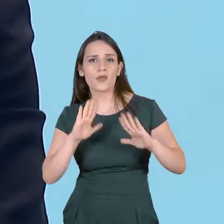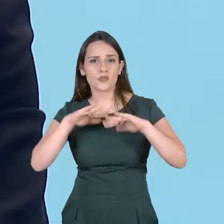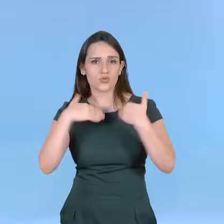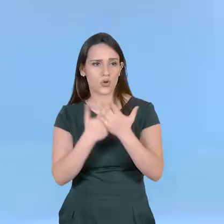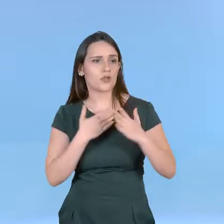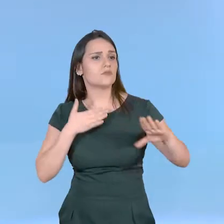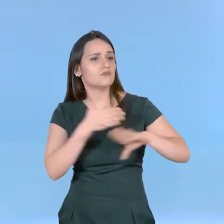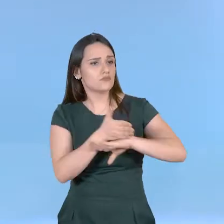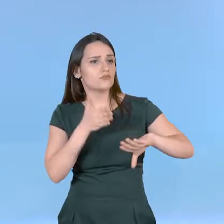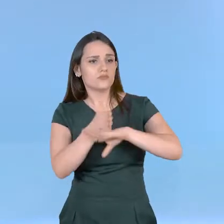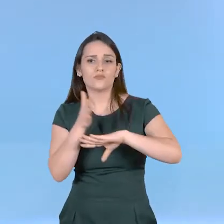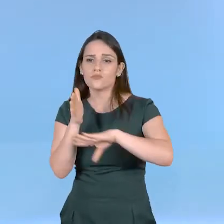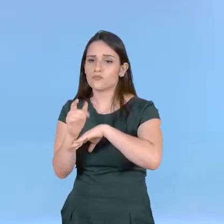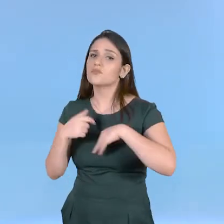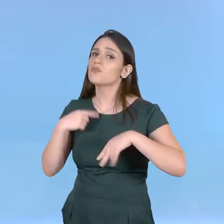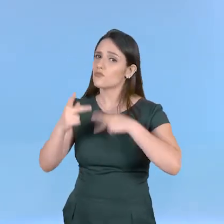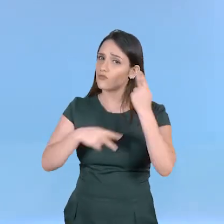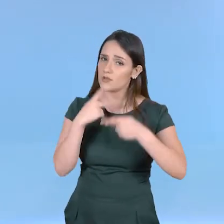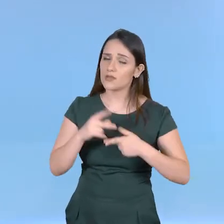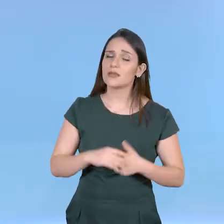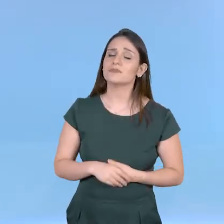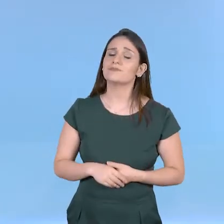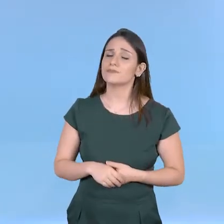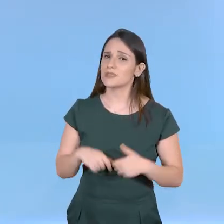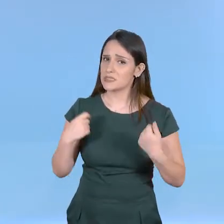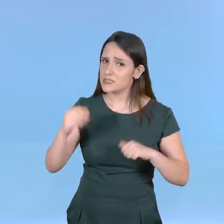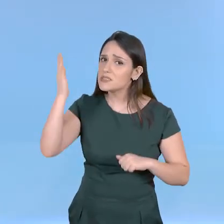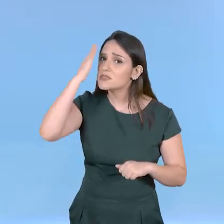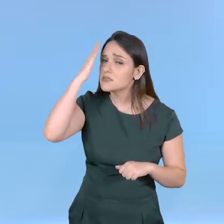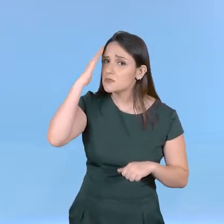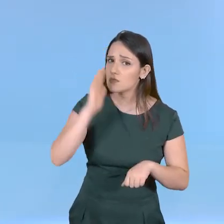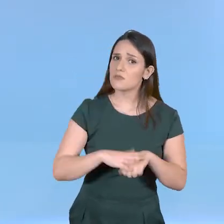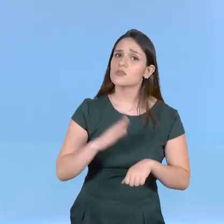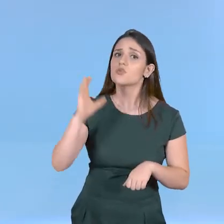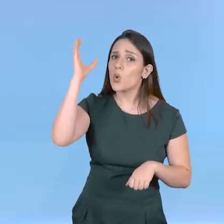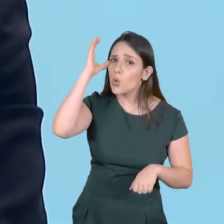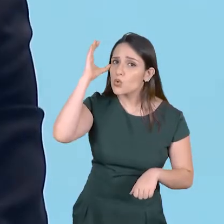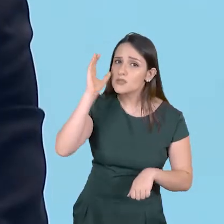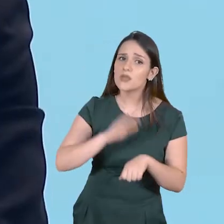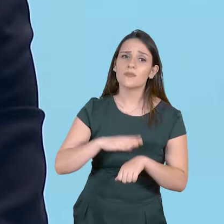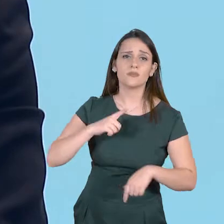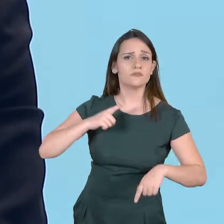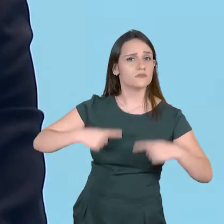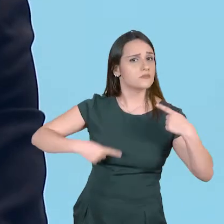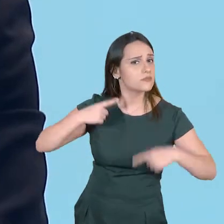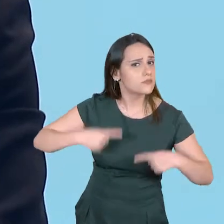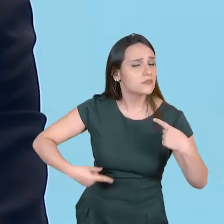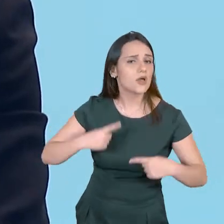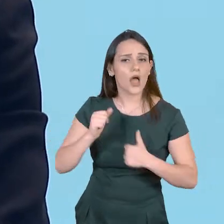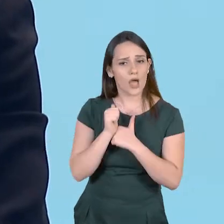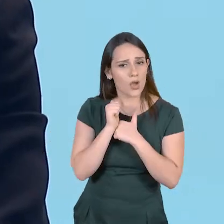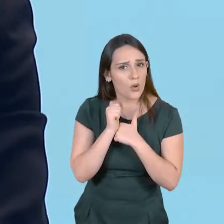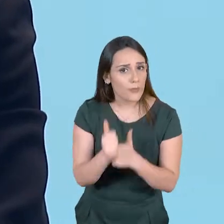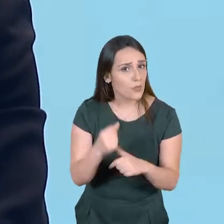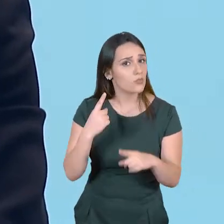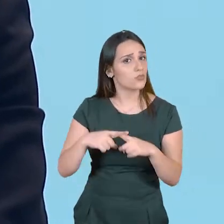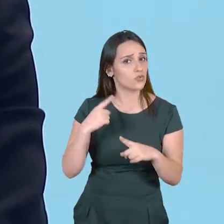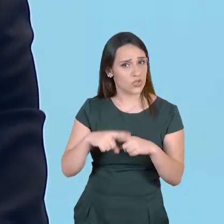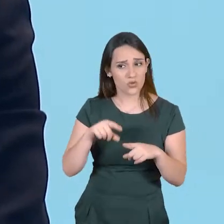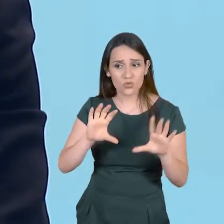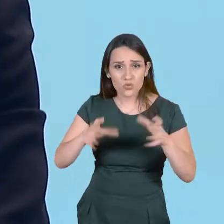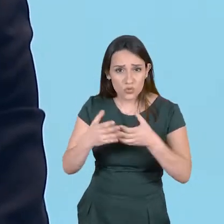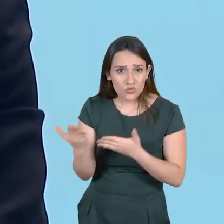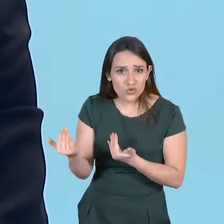tenho dito para a juventude se inteirar mais, né? Participar desse debate, procurar acompanhar, porque eles sim vão ser